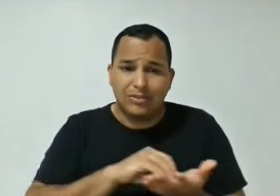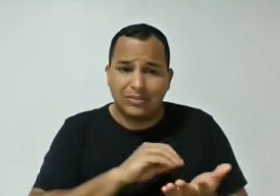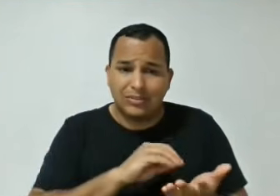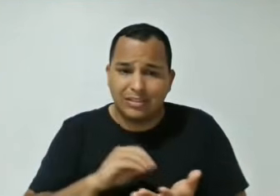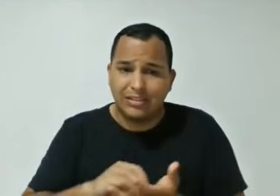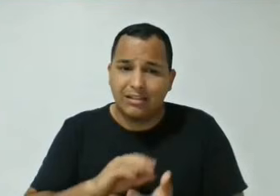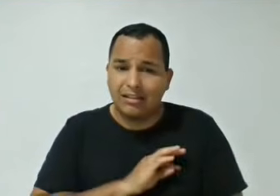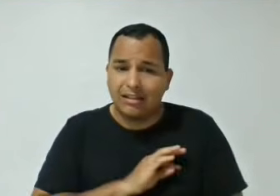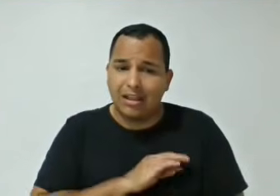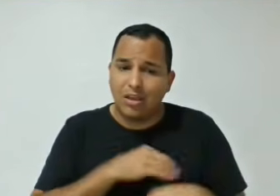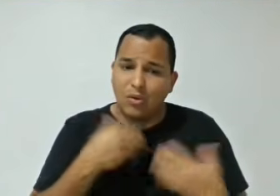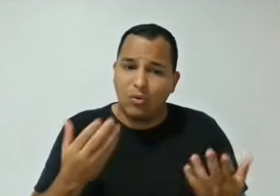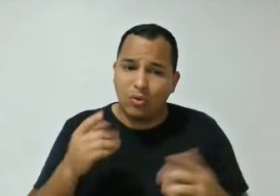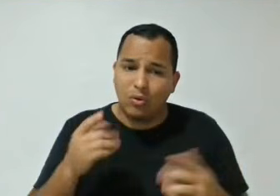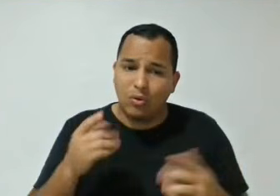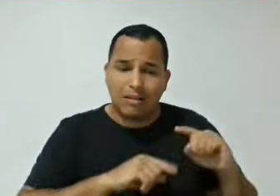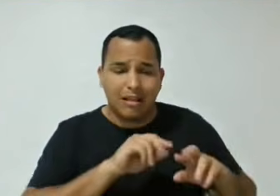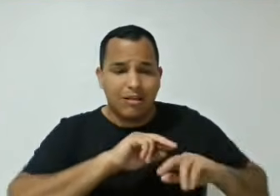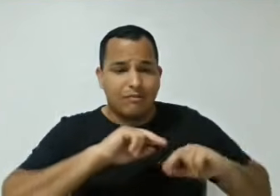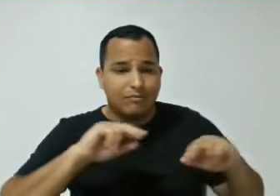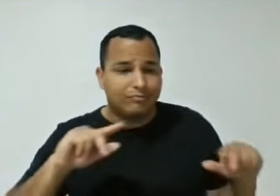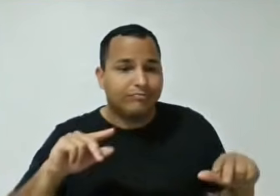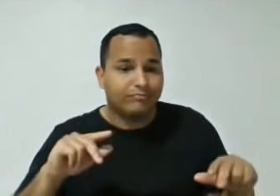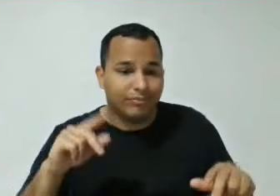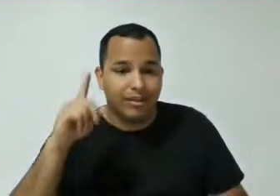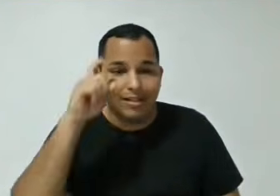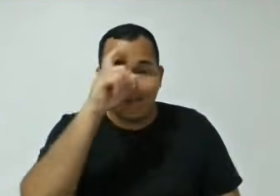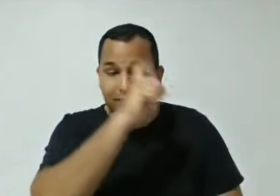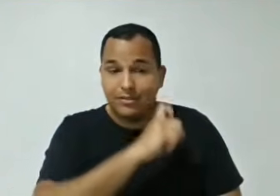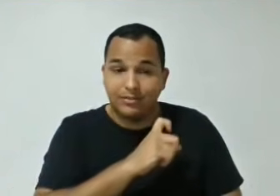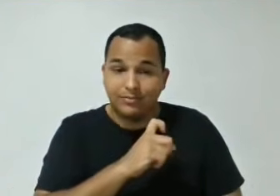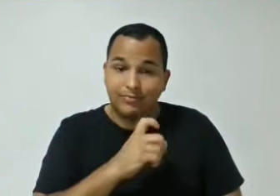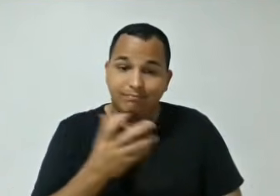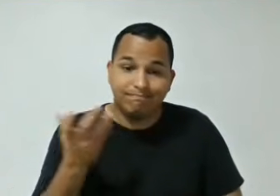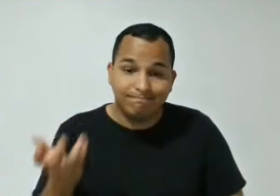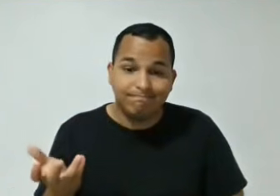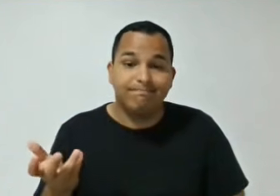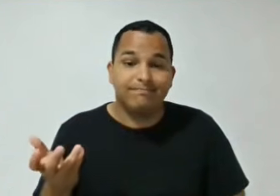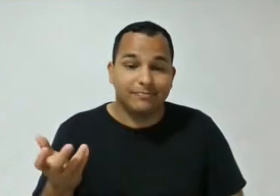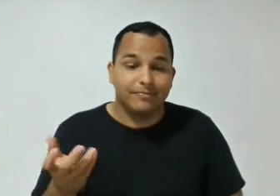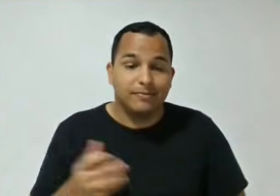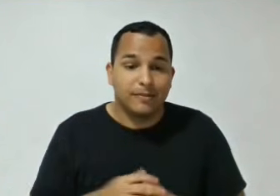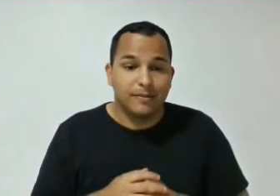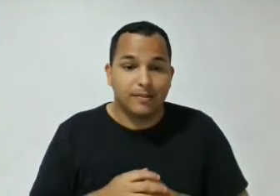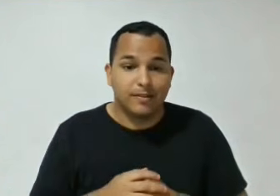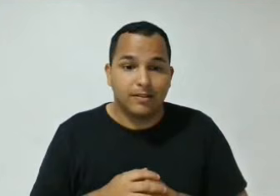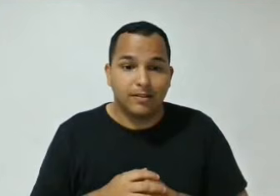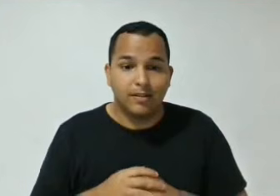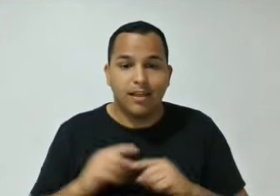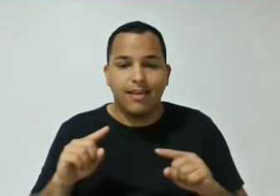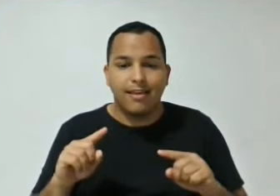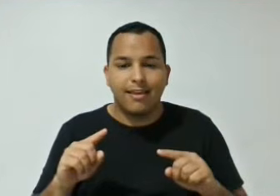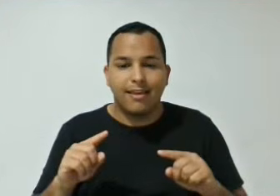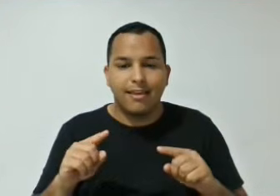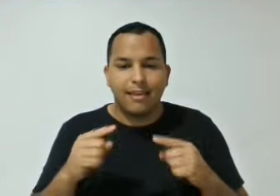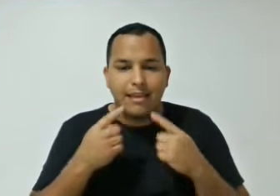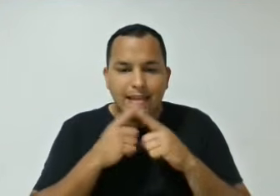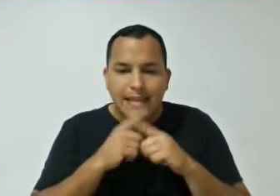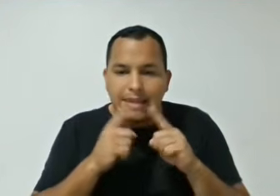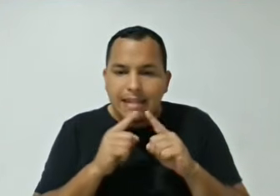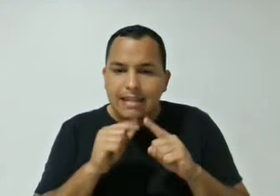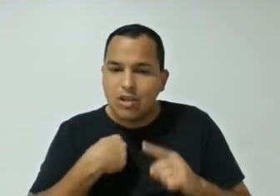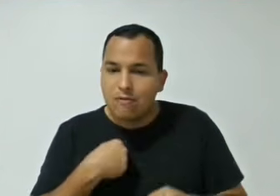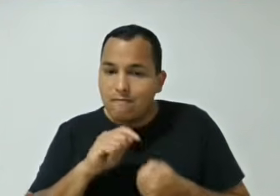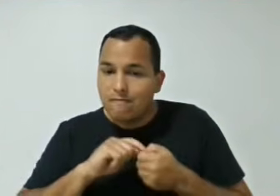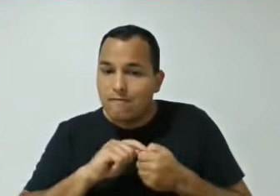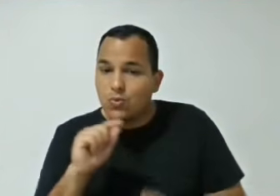poder dar manutenção ou atuação nas atividades dos equipamentos culturais. Uma crítica que eu faço, essa relação da privatização